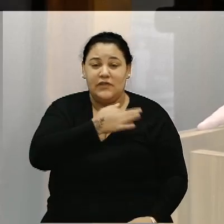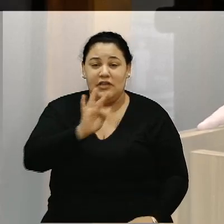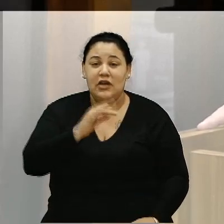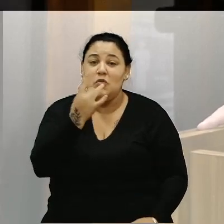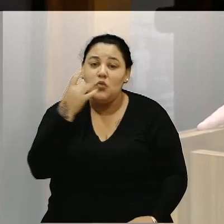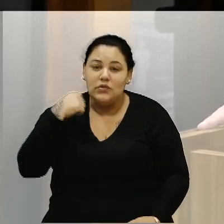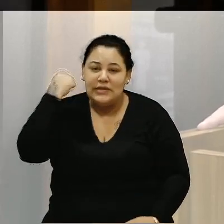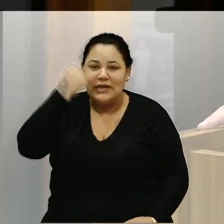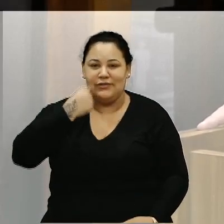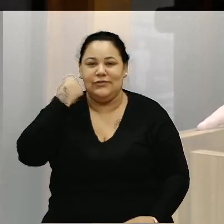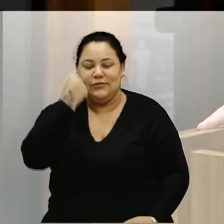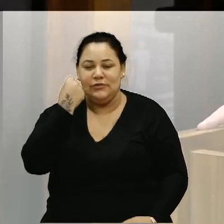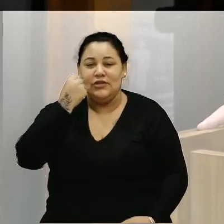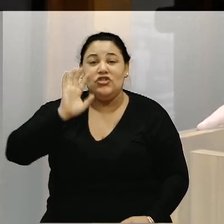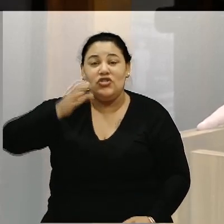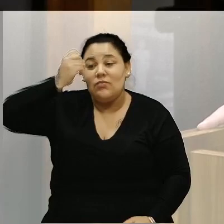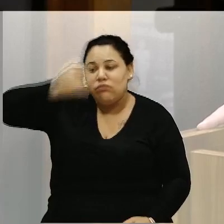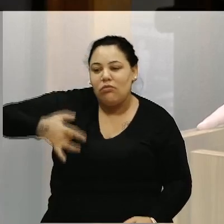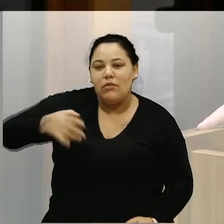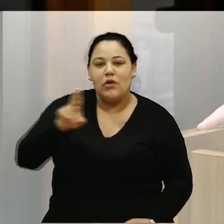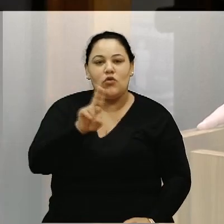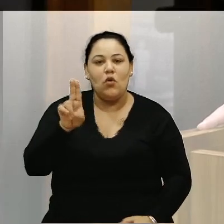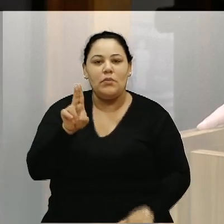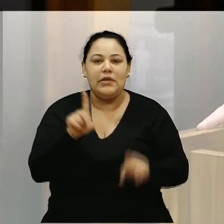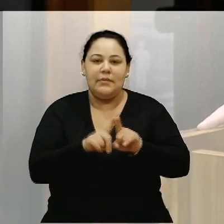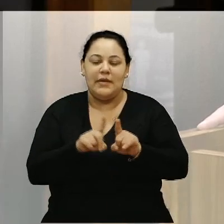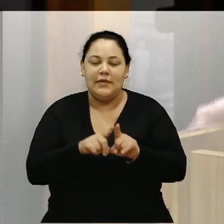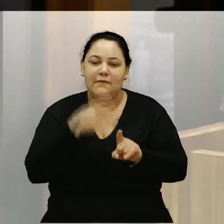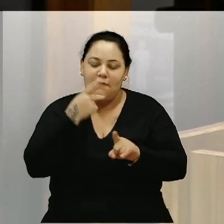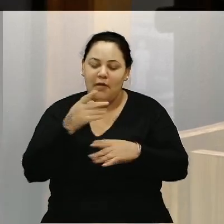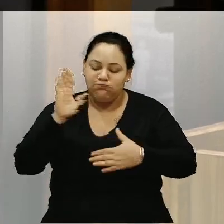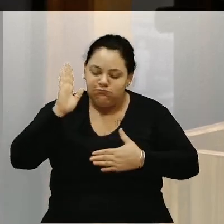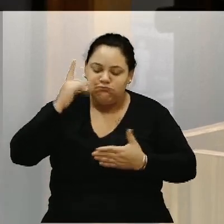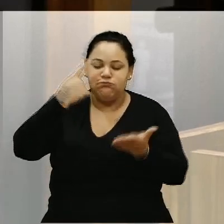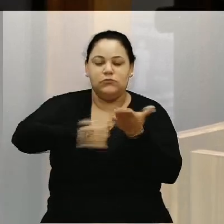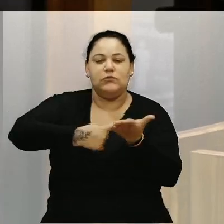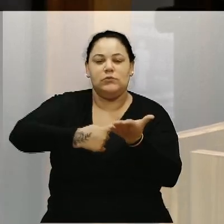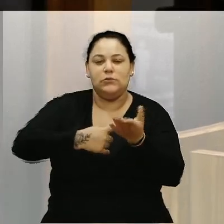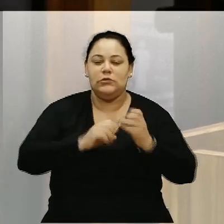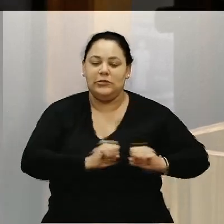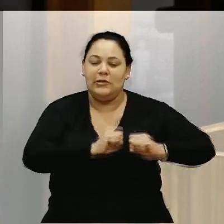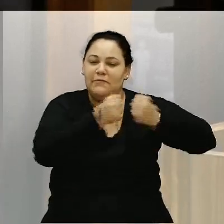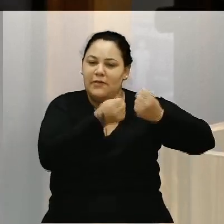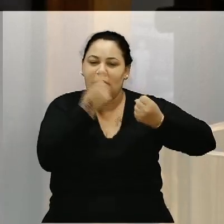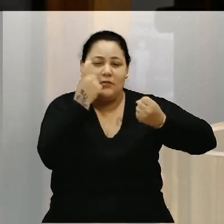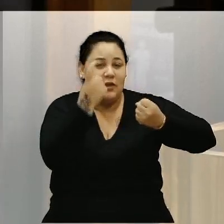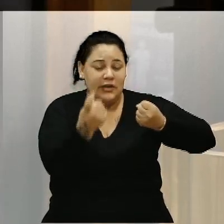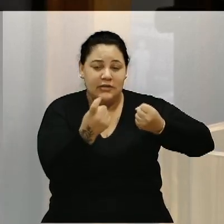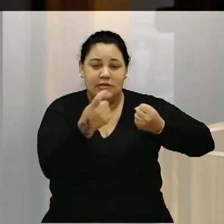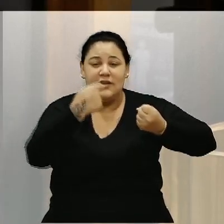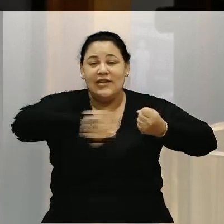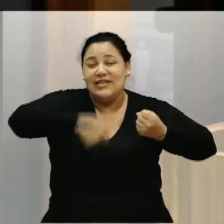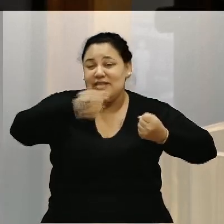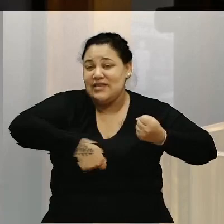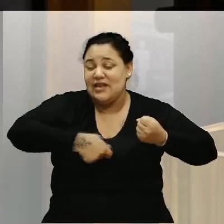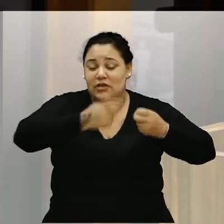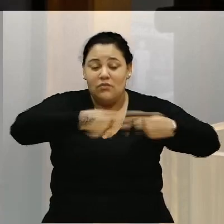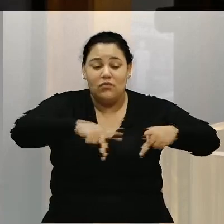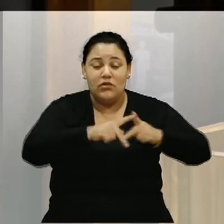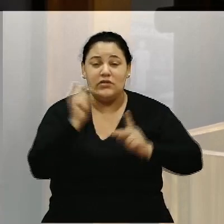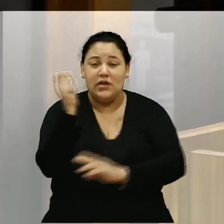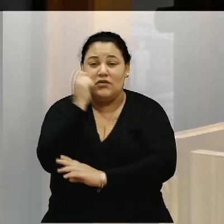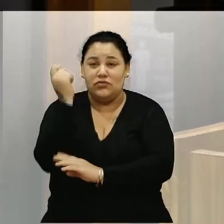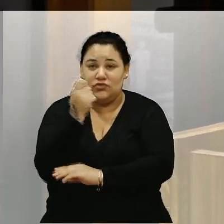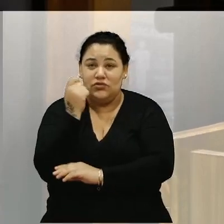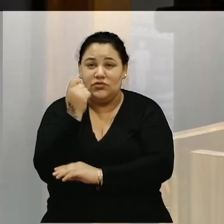senador acima nominados, que reafirma seu compromisso em defender os interesses e necessidades do povo gaúcho. Em caso de